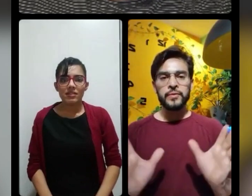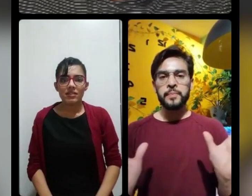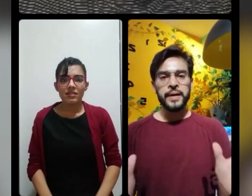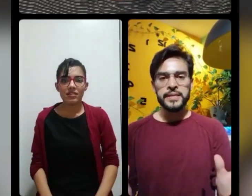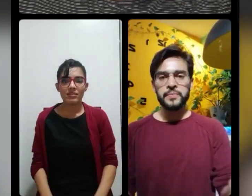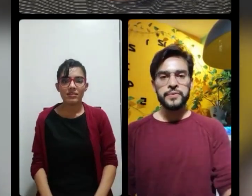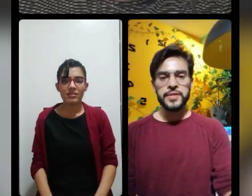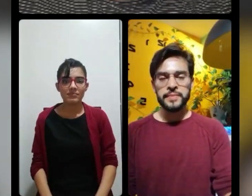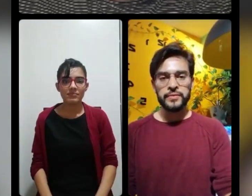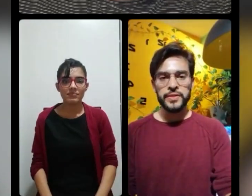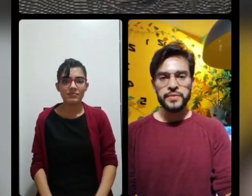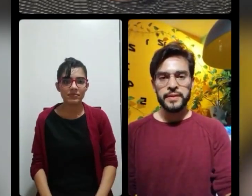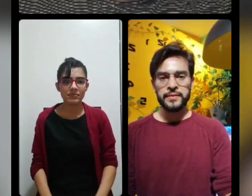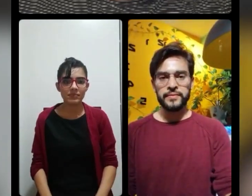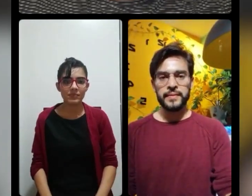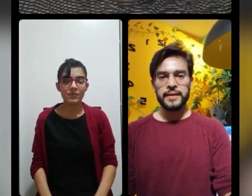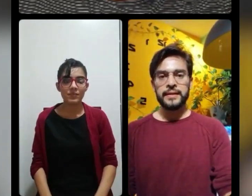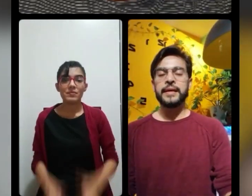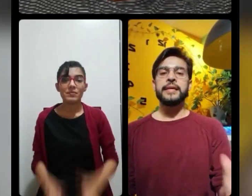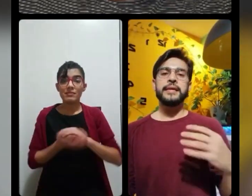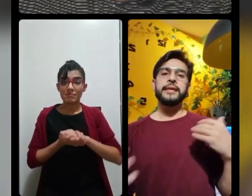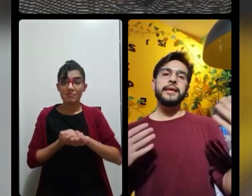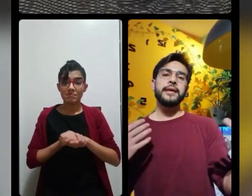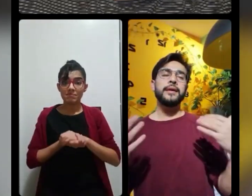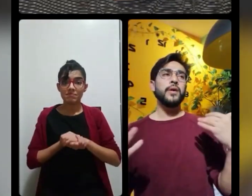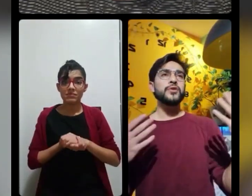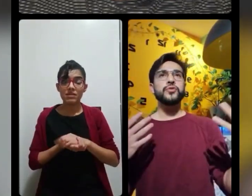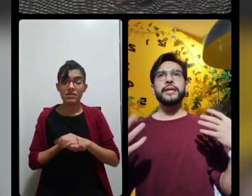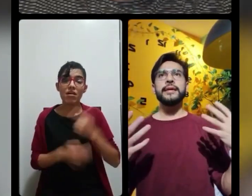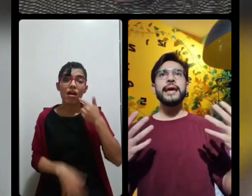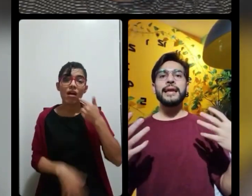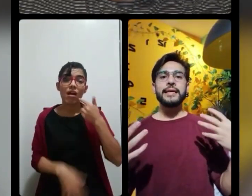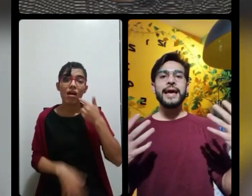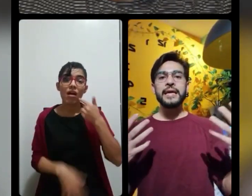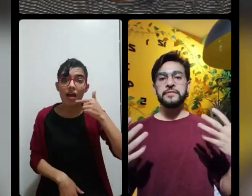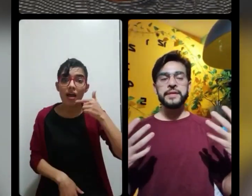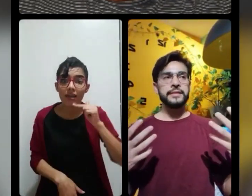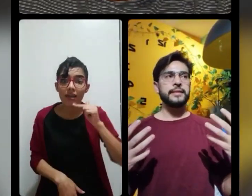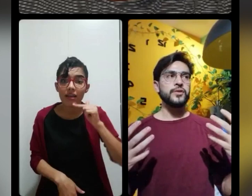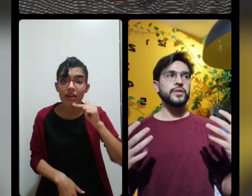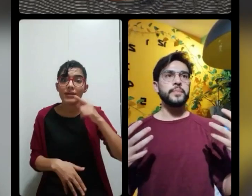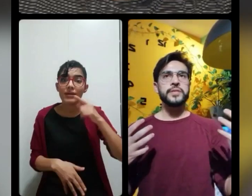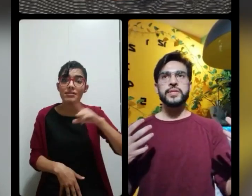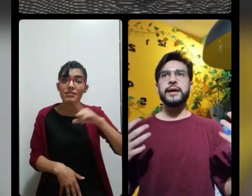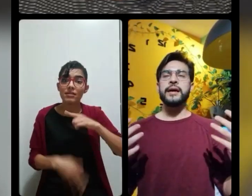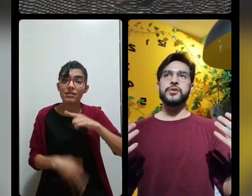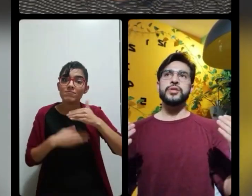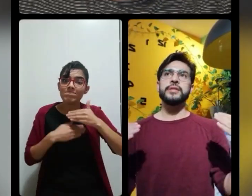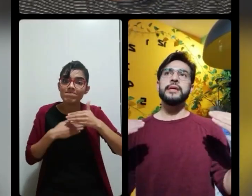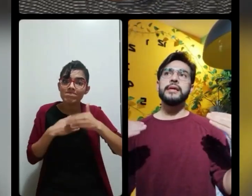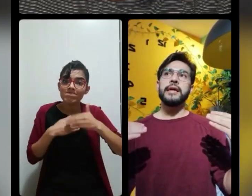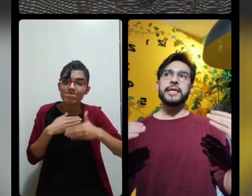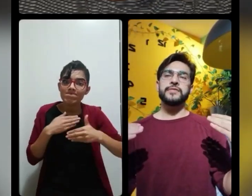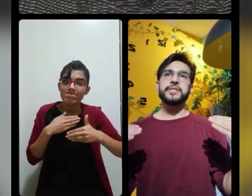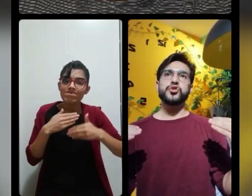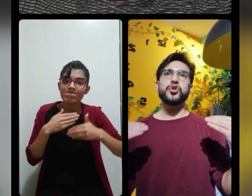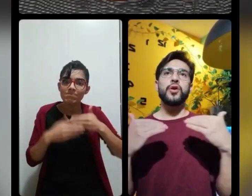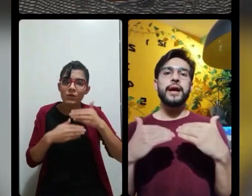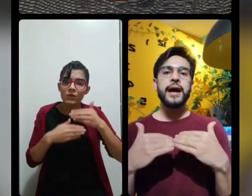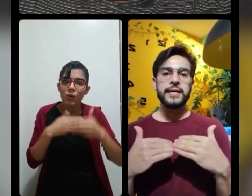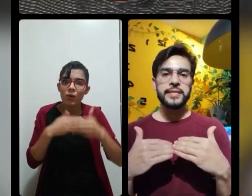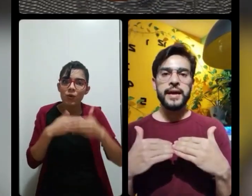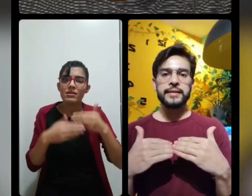Toda língua passa por esse amadurecimento, né? E eu acho que é até irrelevante a gente pensar, a gente às